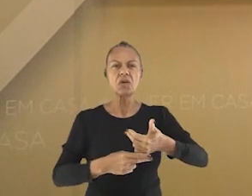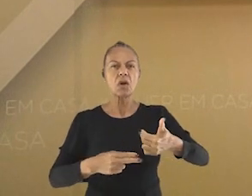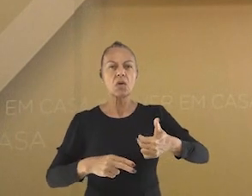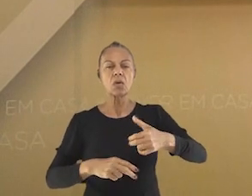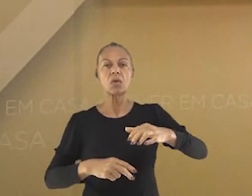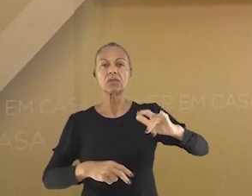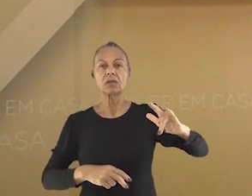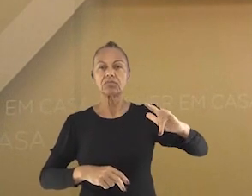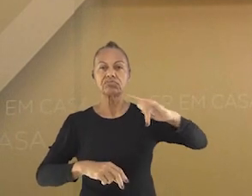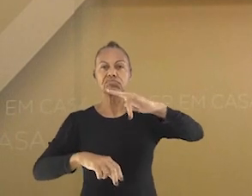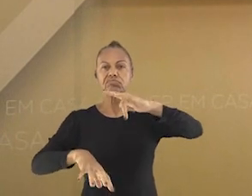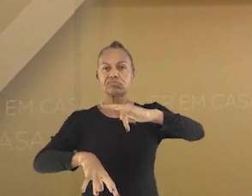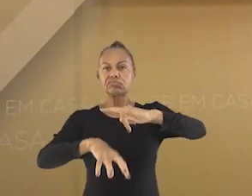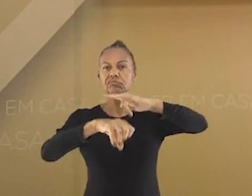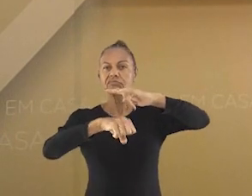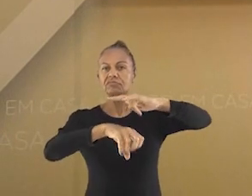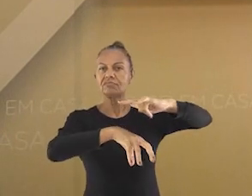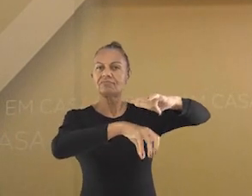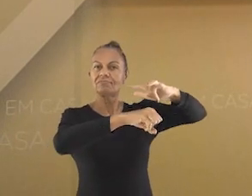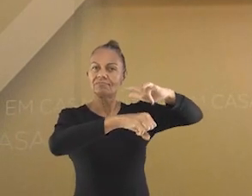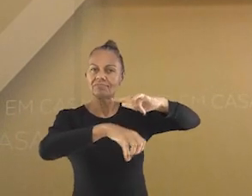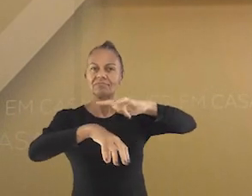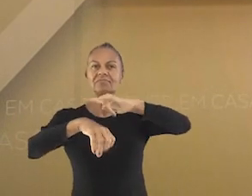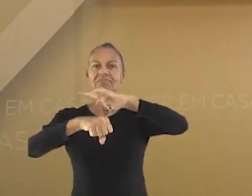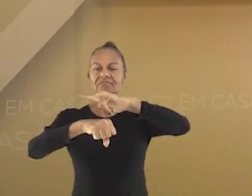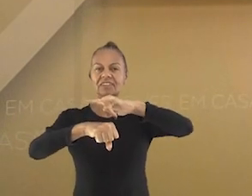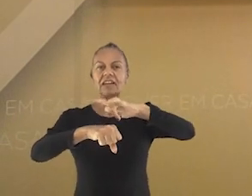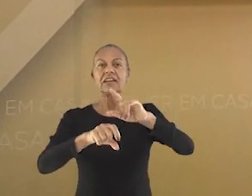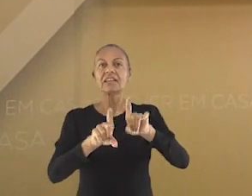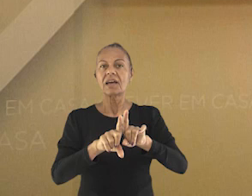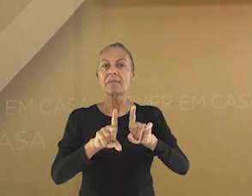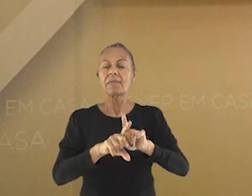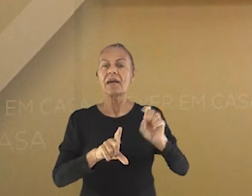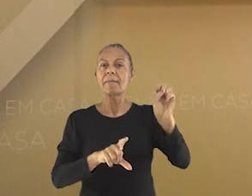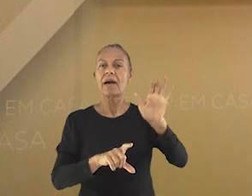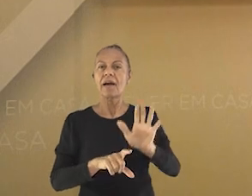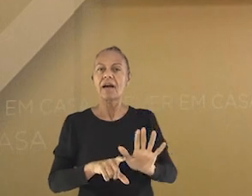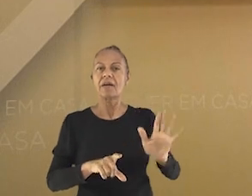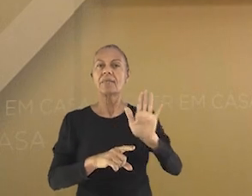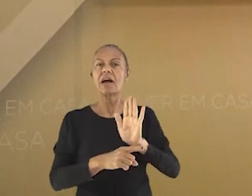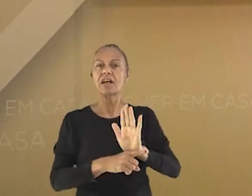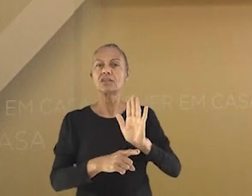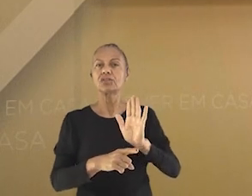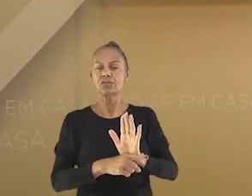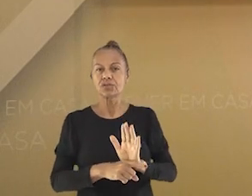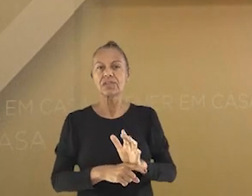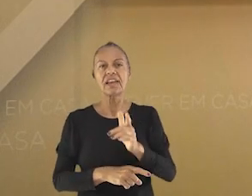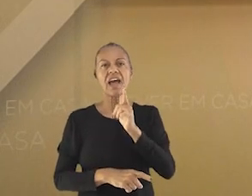nutricionais de plantas e pode gerar mapas que auxiliam na irrigação,